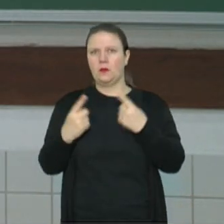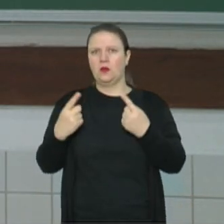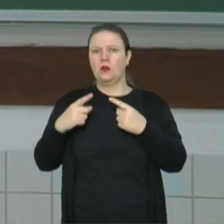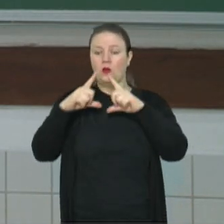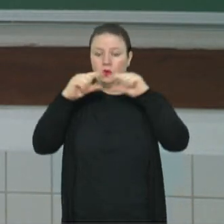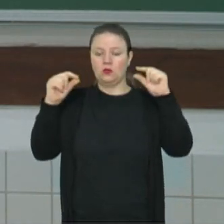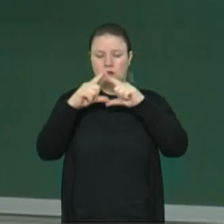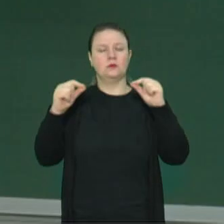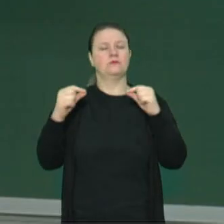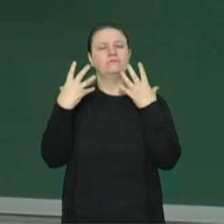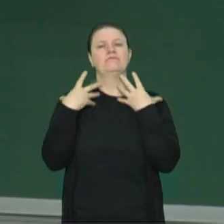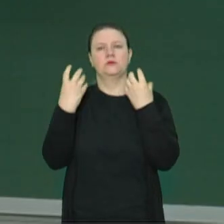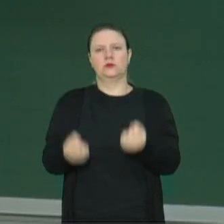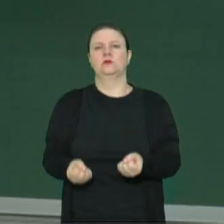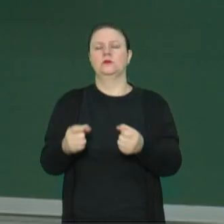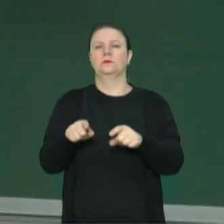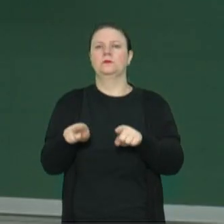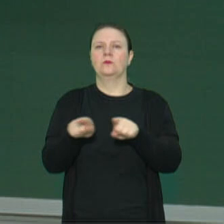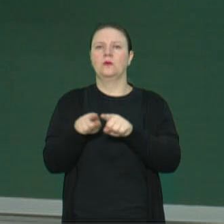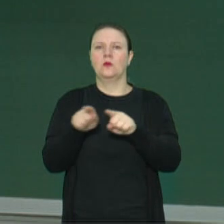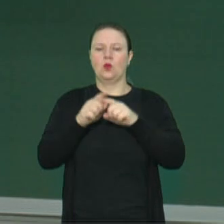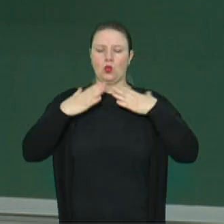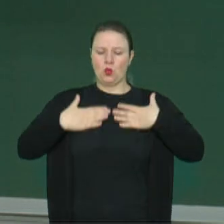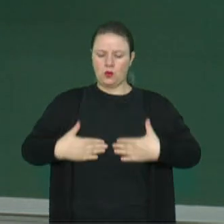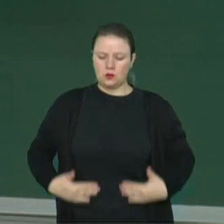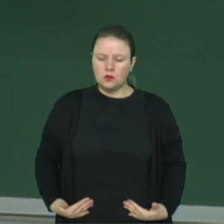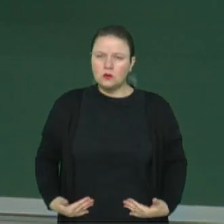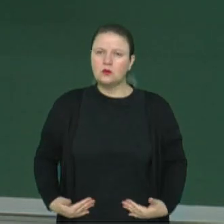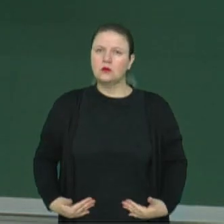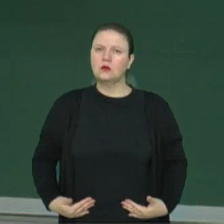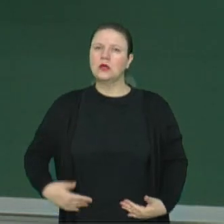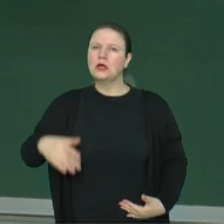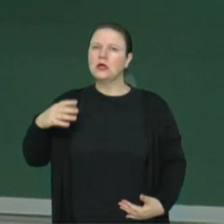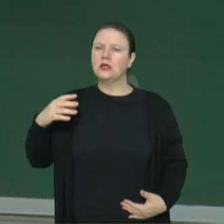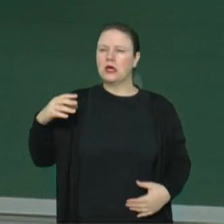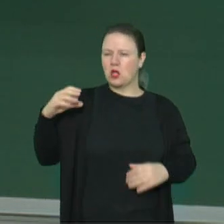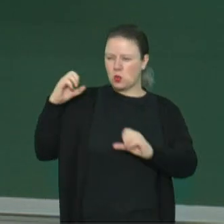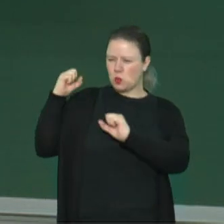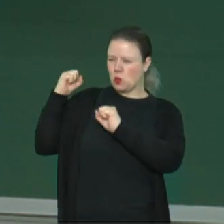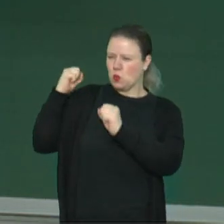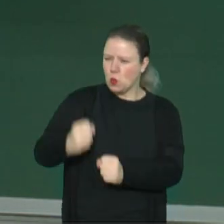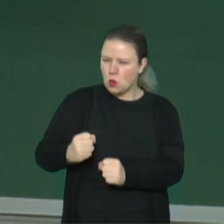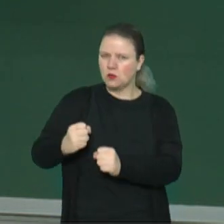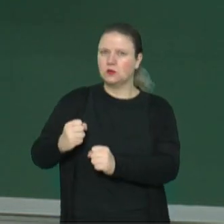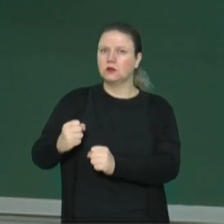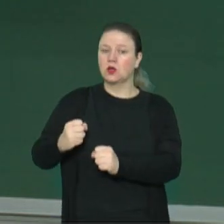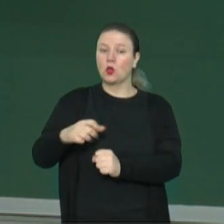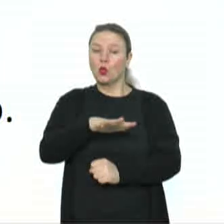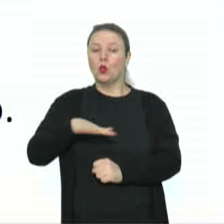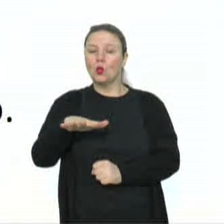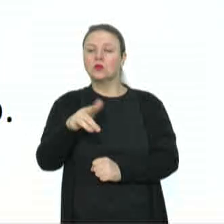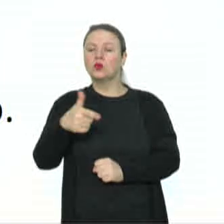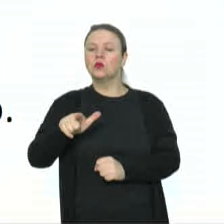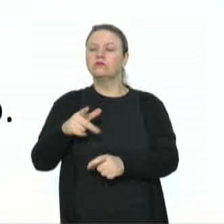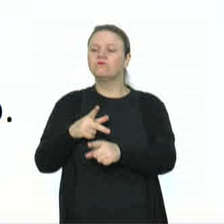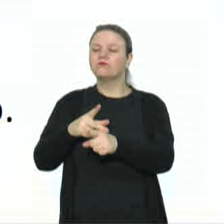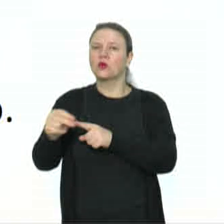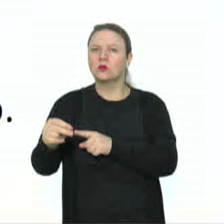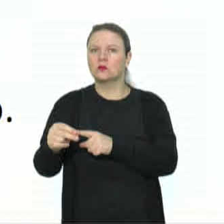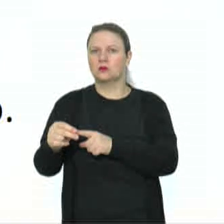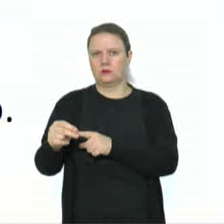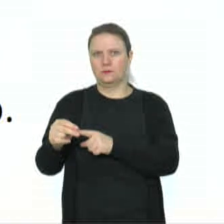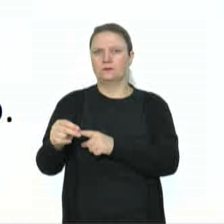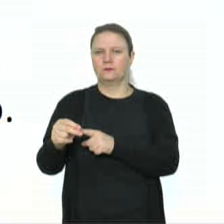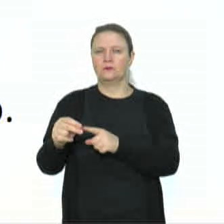mais aceita. Então, no jiu-jitsu, ele vai usar o corpo como alavanca, né, para derrubar ou neutralizar os inimigos maiores sem golpes